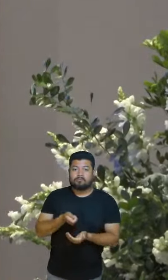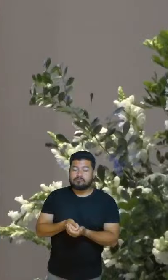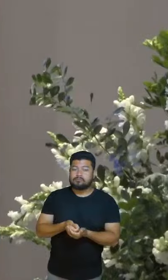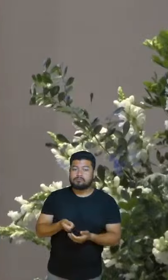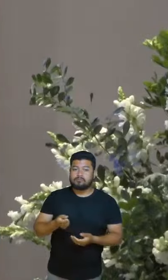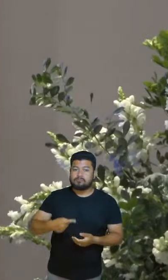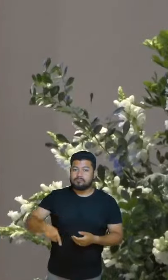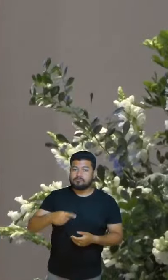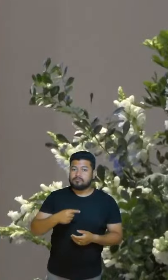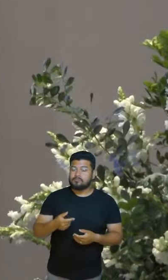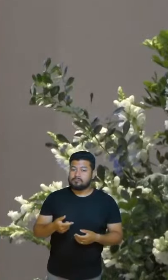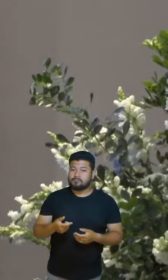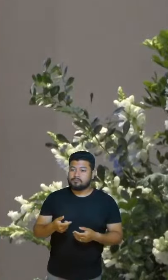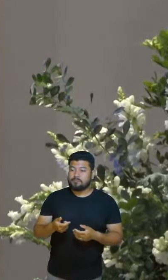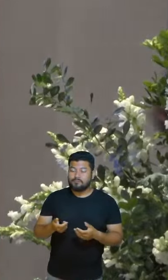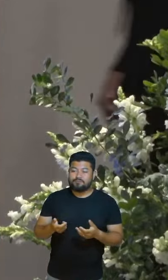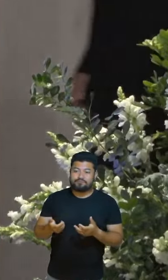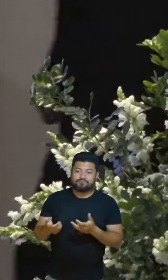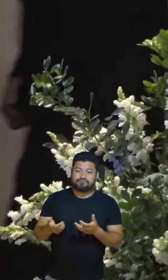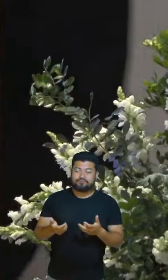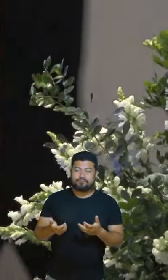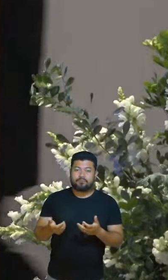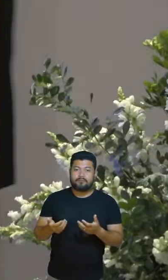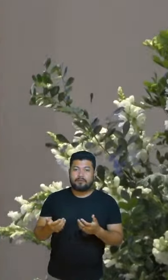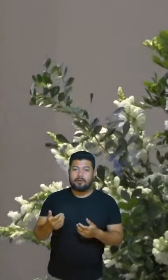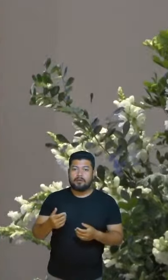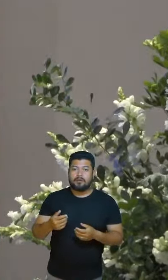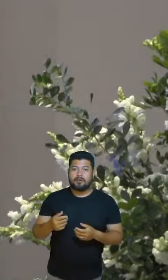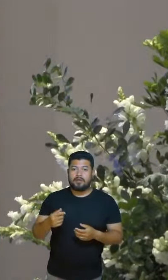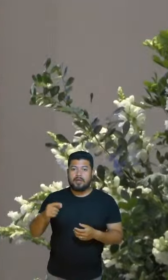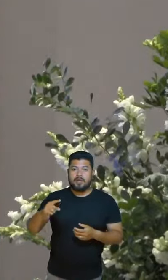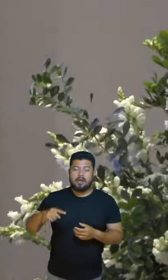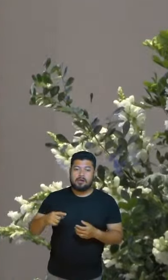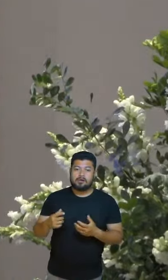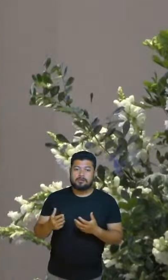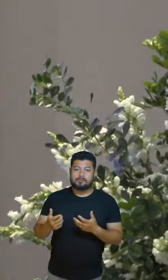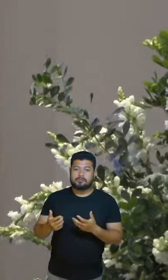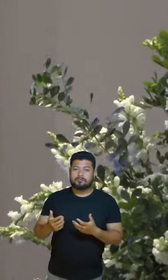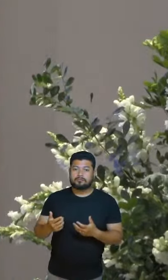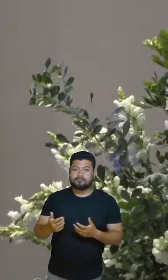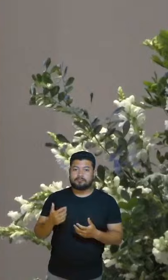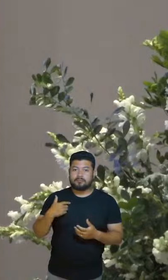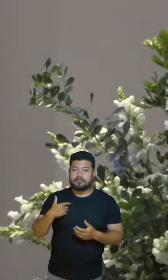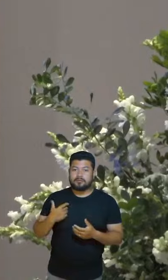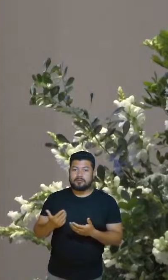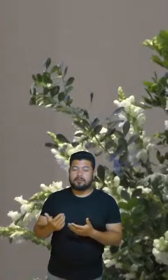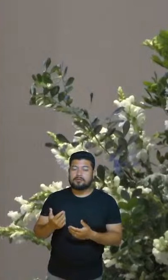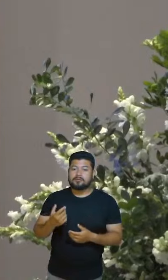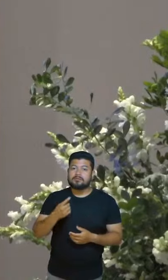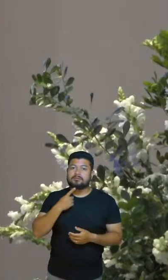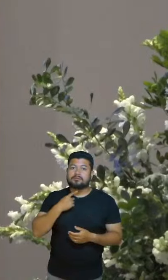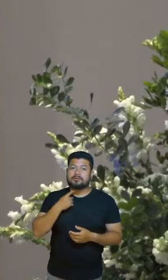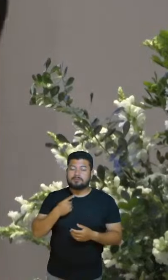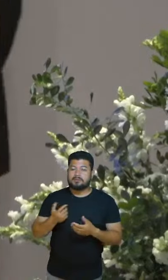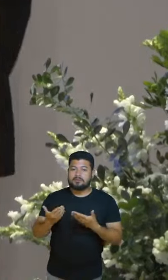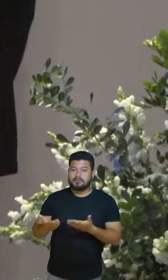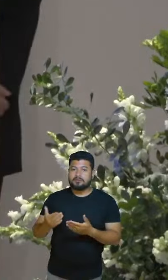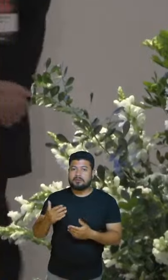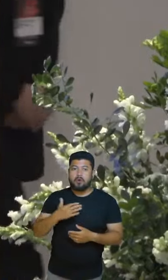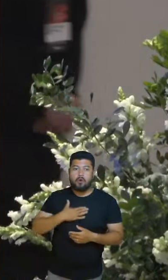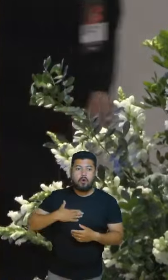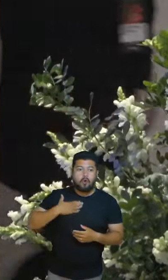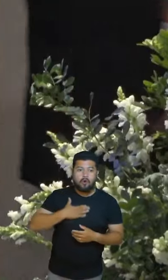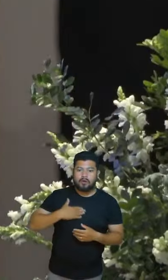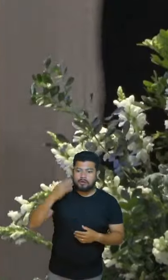nós não para o qual não é o nosso pendor natural nós gostamos da da teoria das teorias do